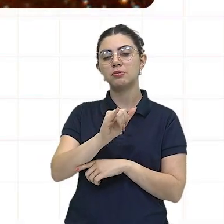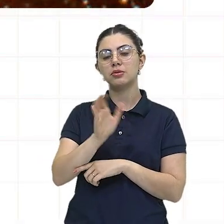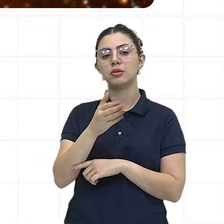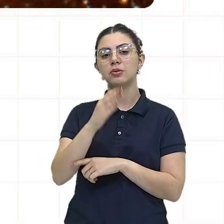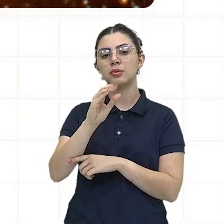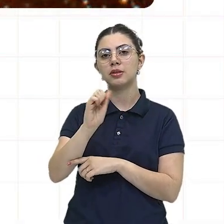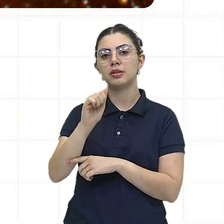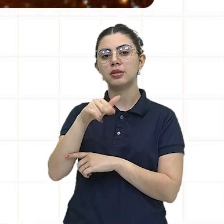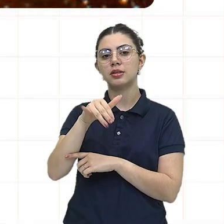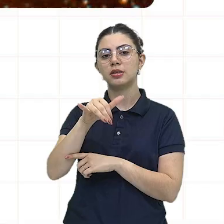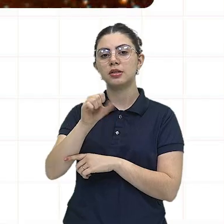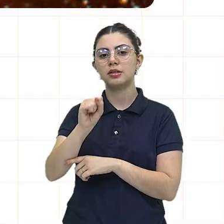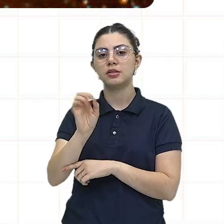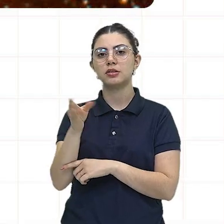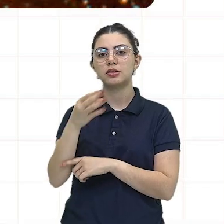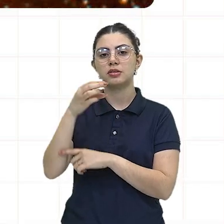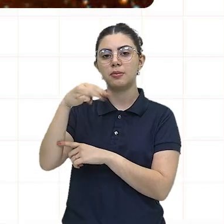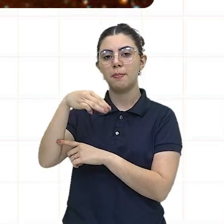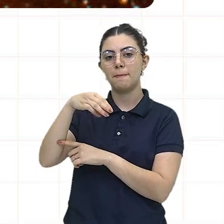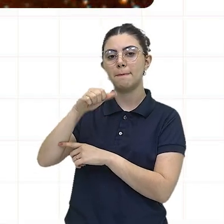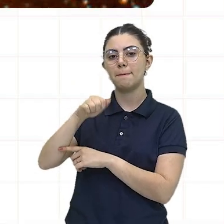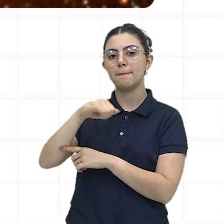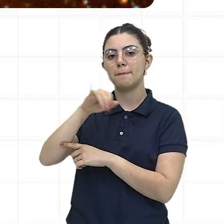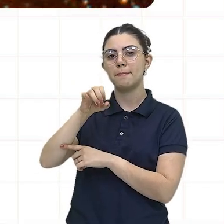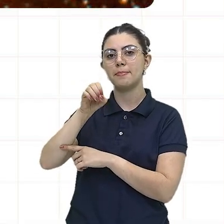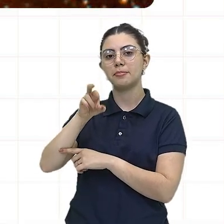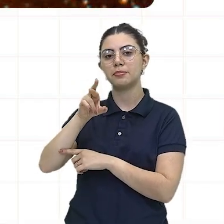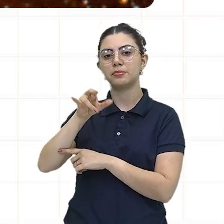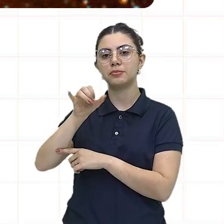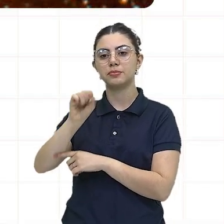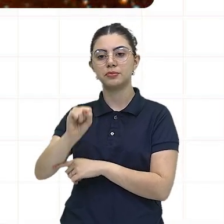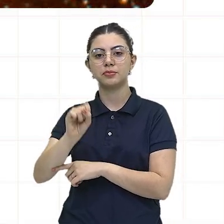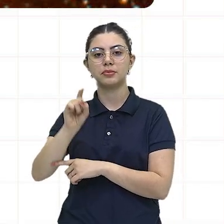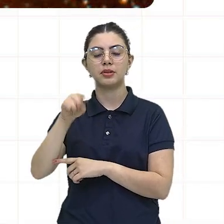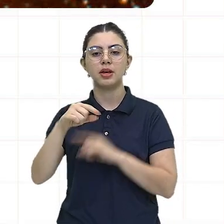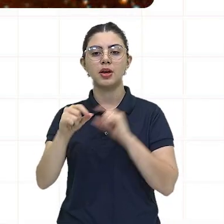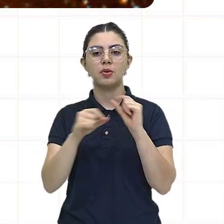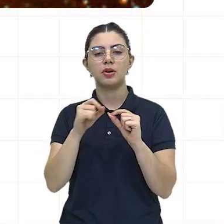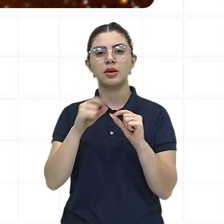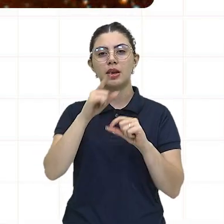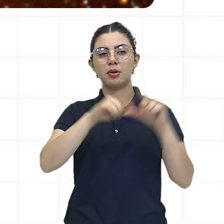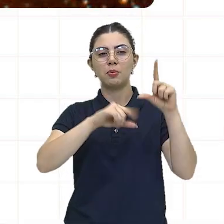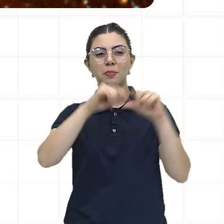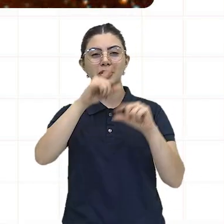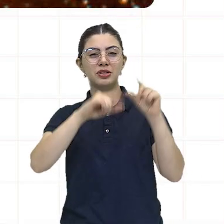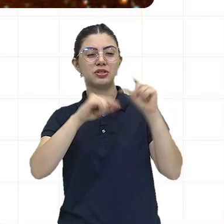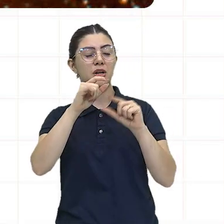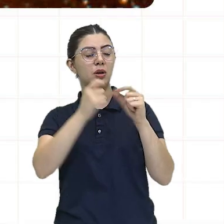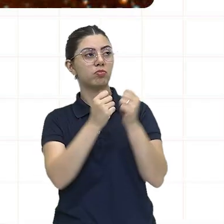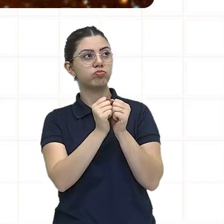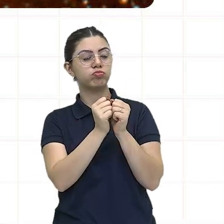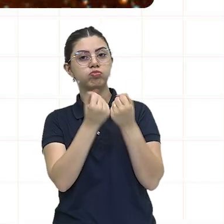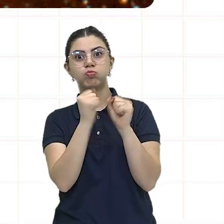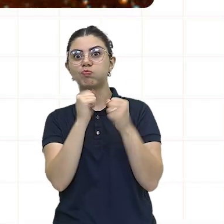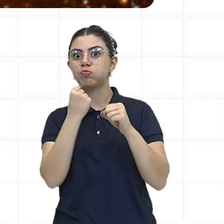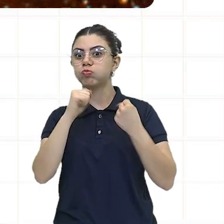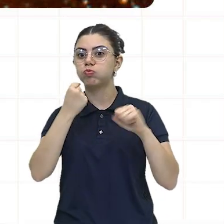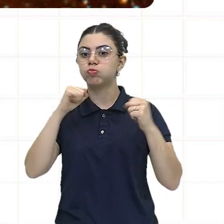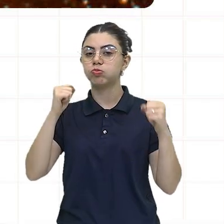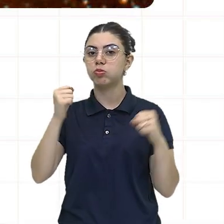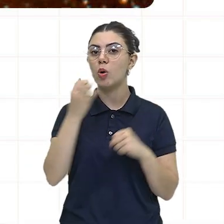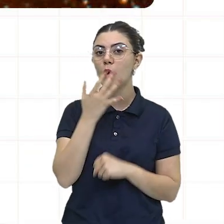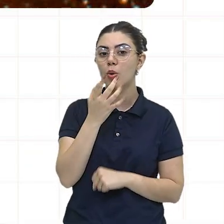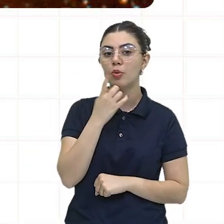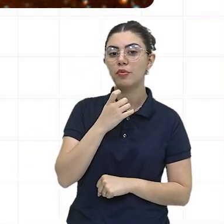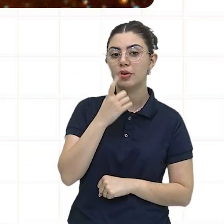essa estrela, que ela é uma estrela, é uma hipergigante vermelha, ela é uma variável pulsante